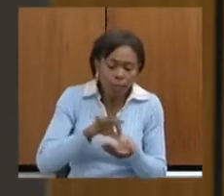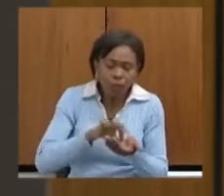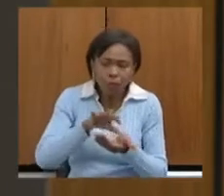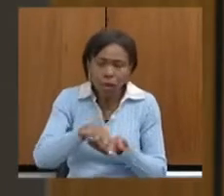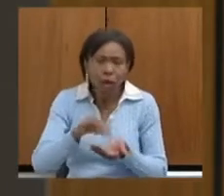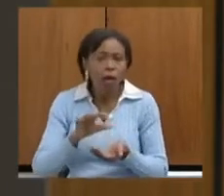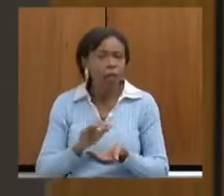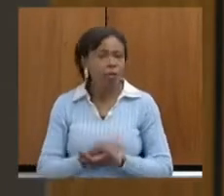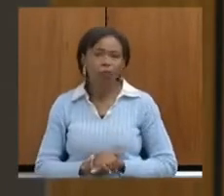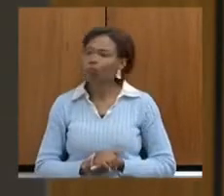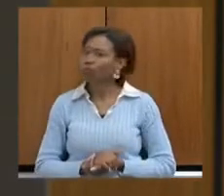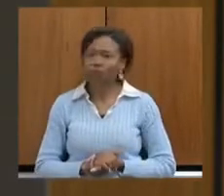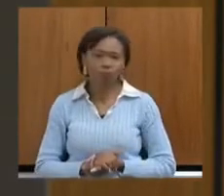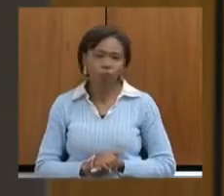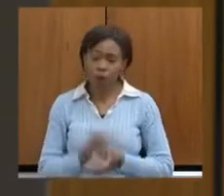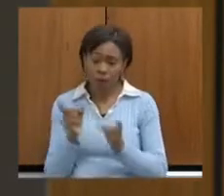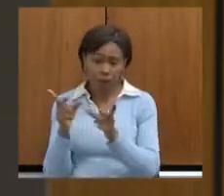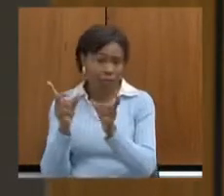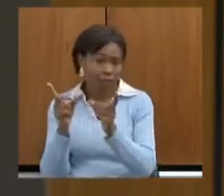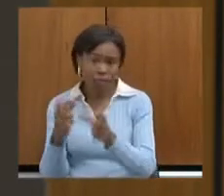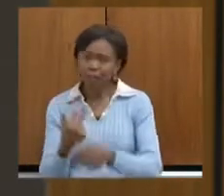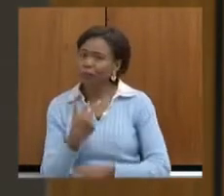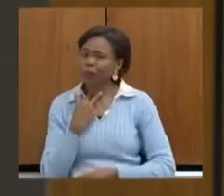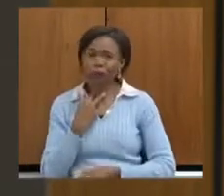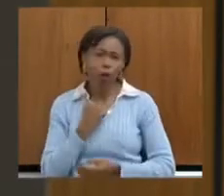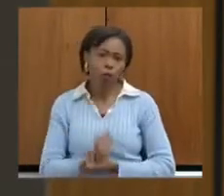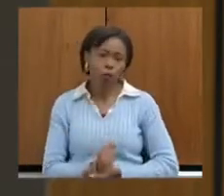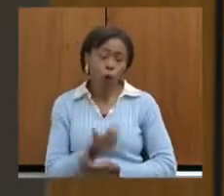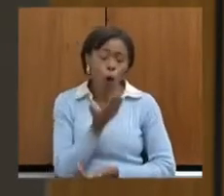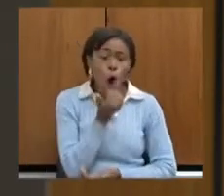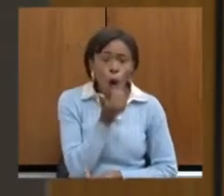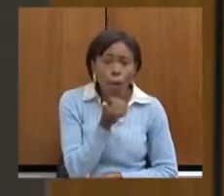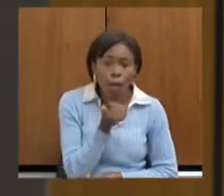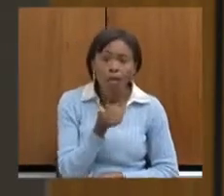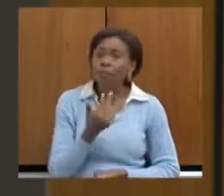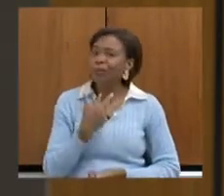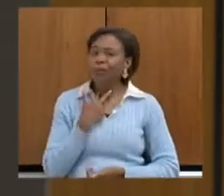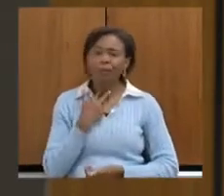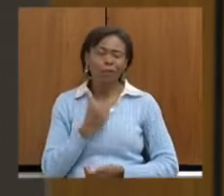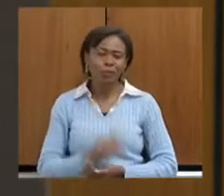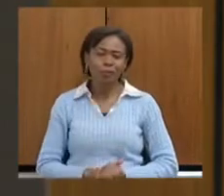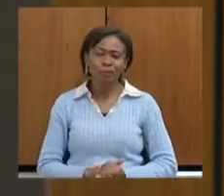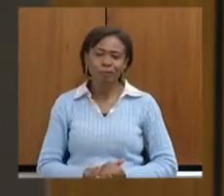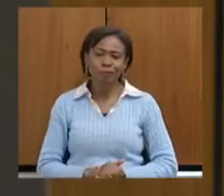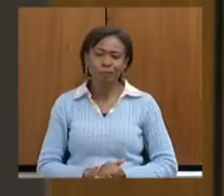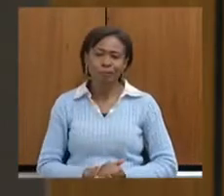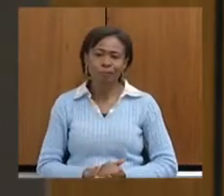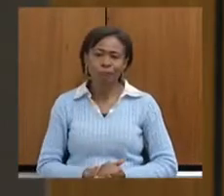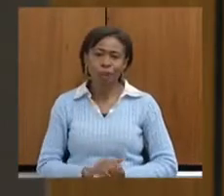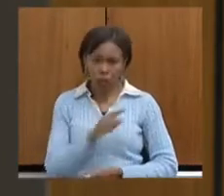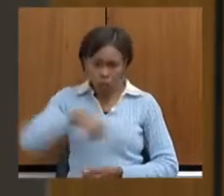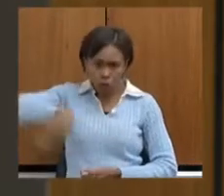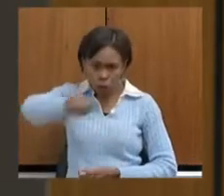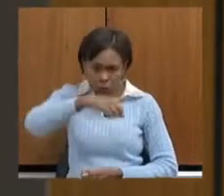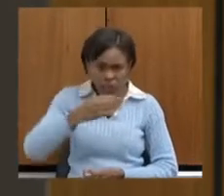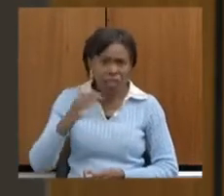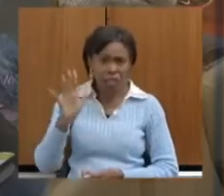pode vender e nem pode comer eu pergunto a vocês que tá todo mundo aqui